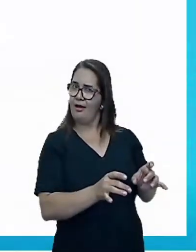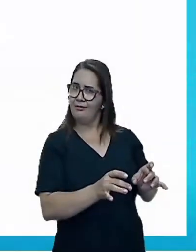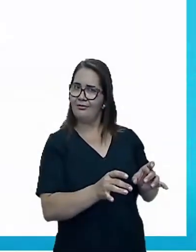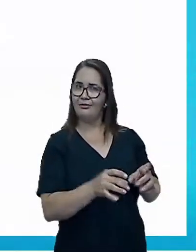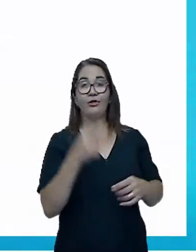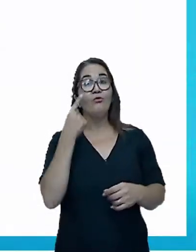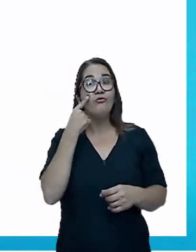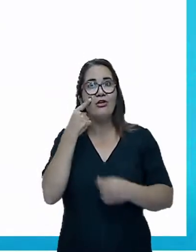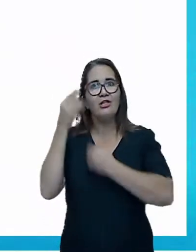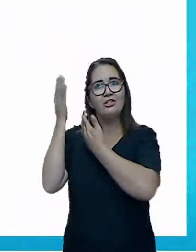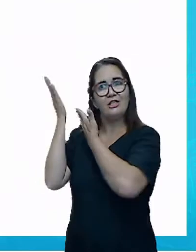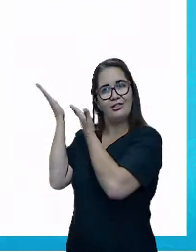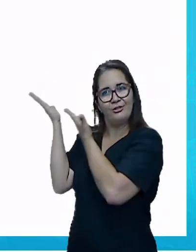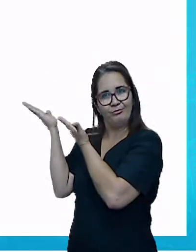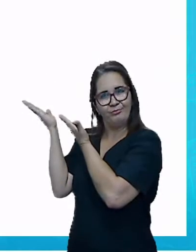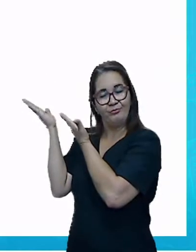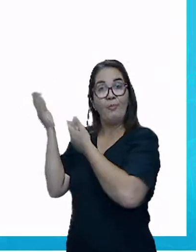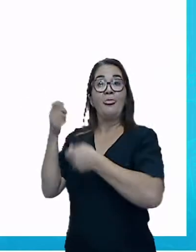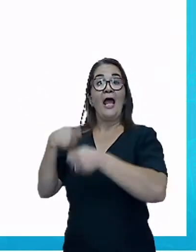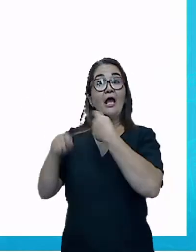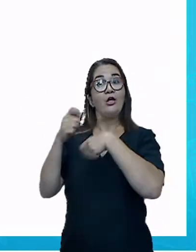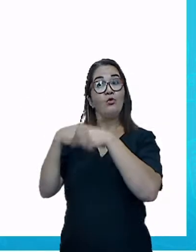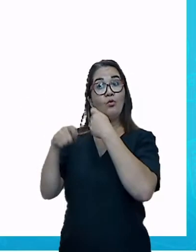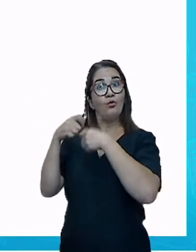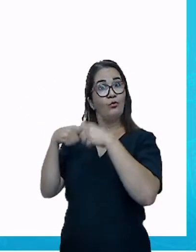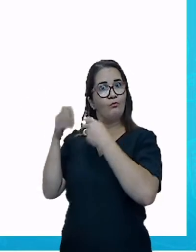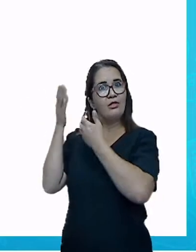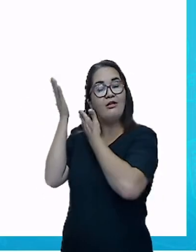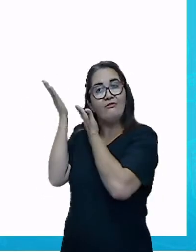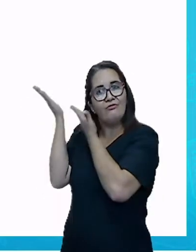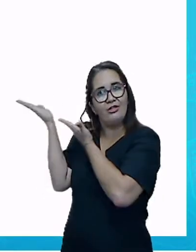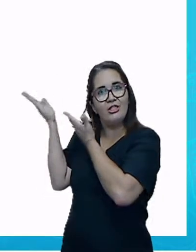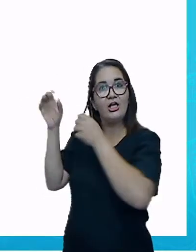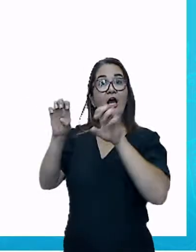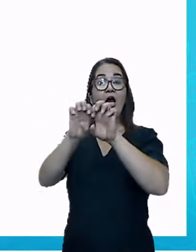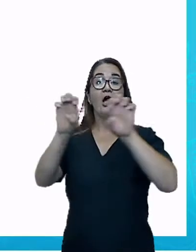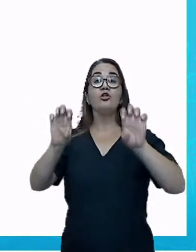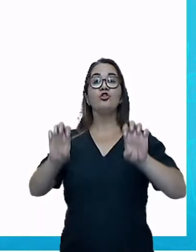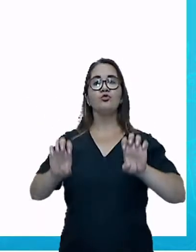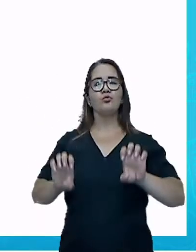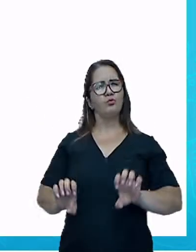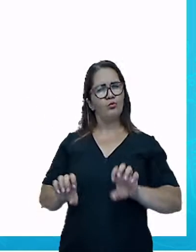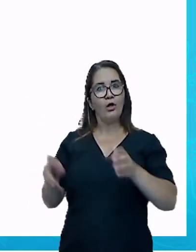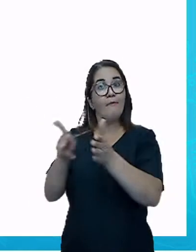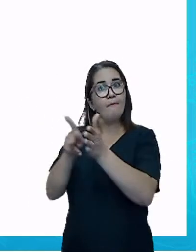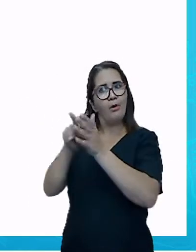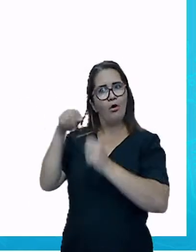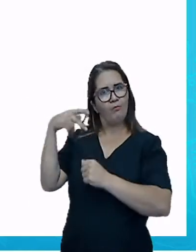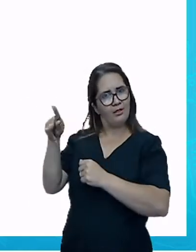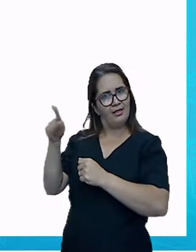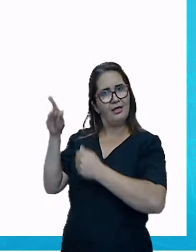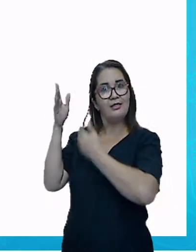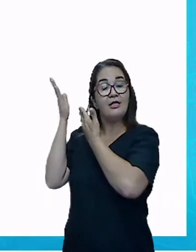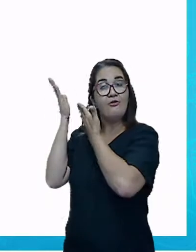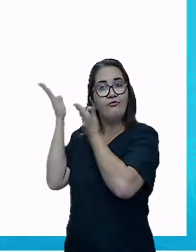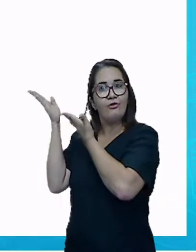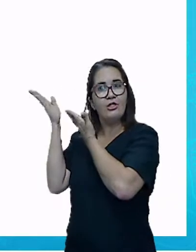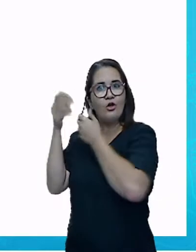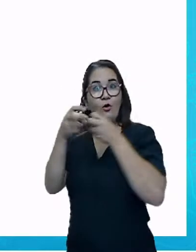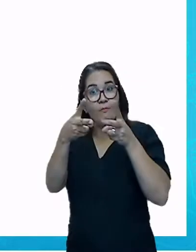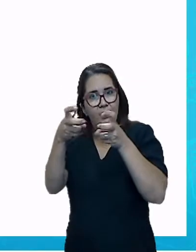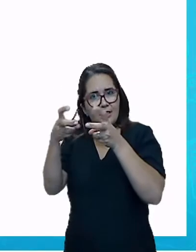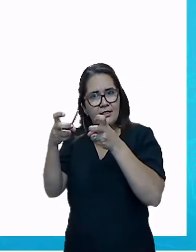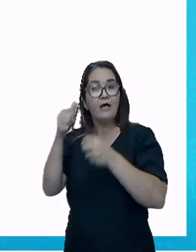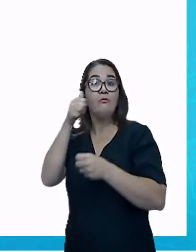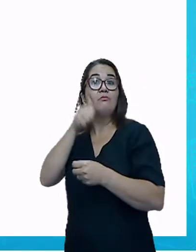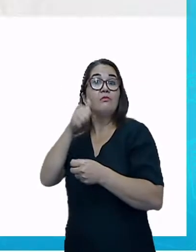vamos apresentar como que era a venda dessas mercadorias. Vocês também podem perceber que essas mulheres aqui